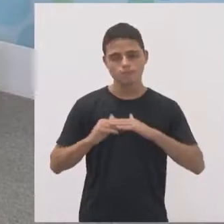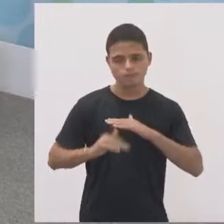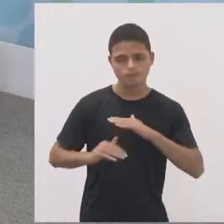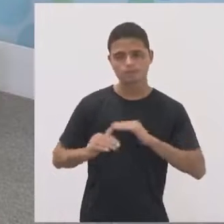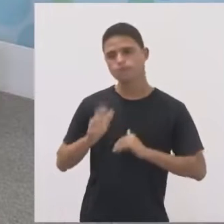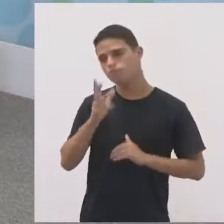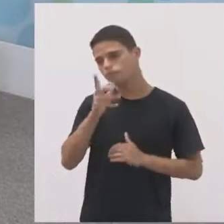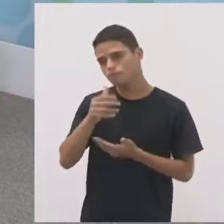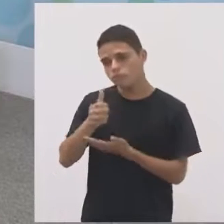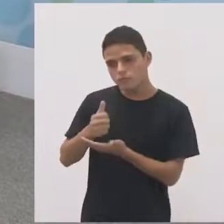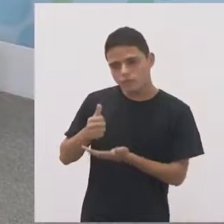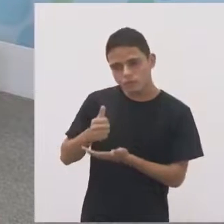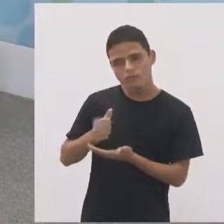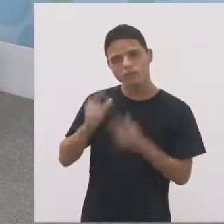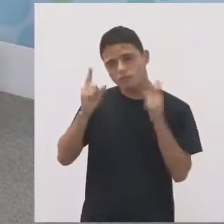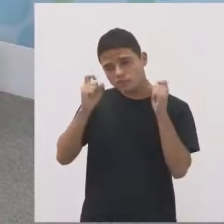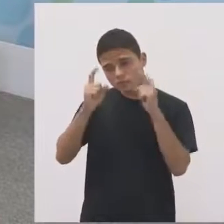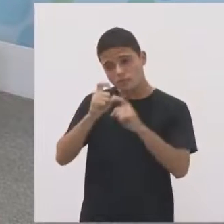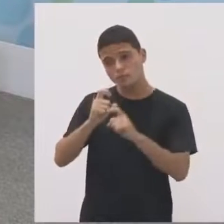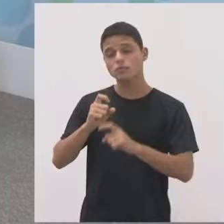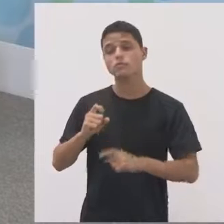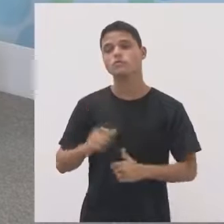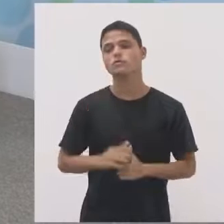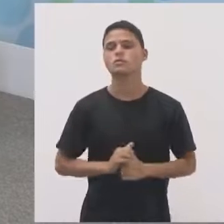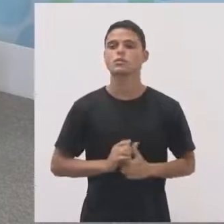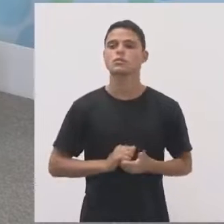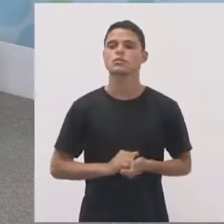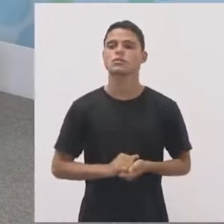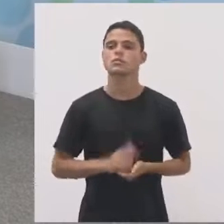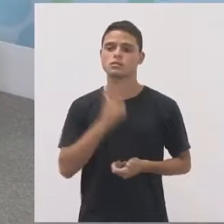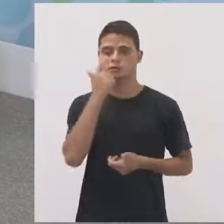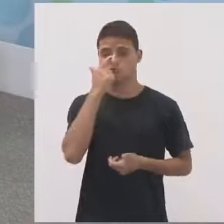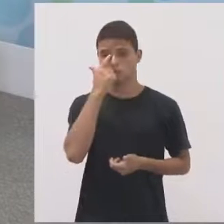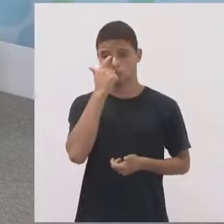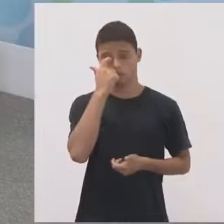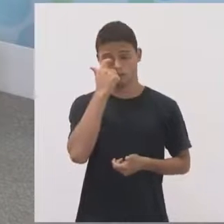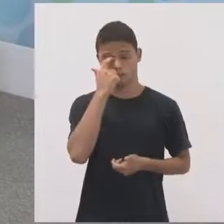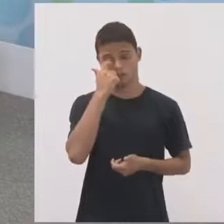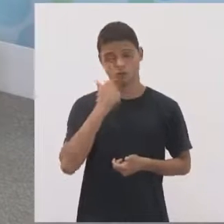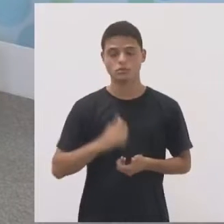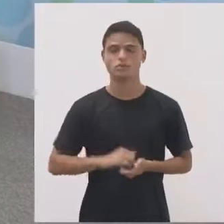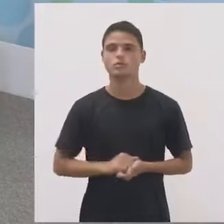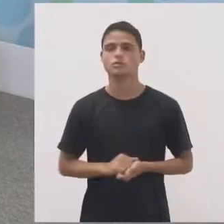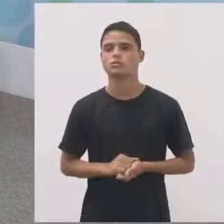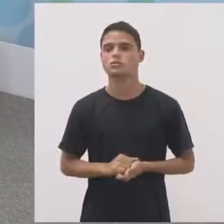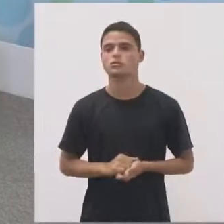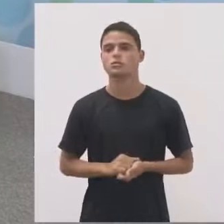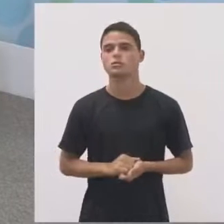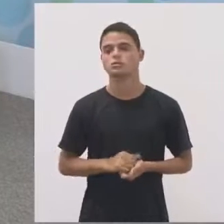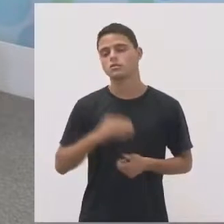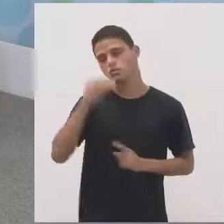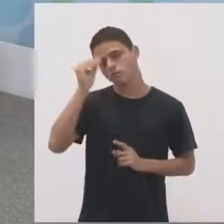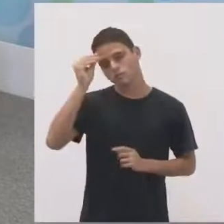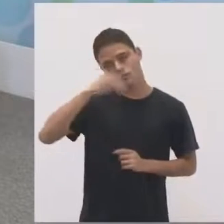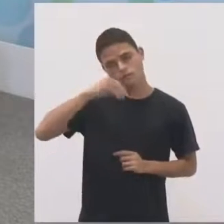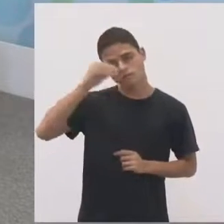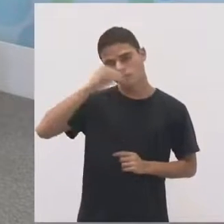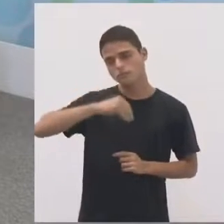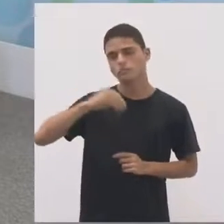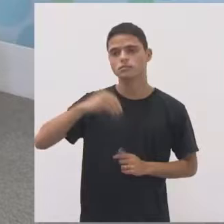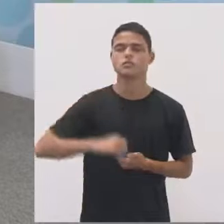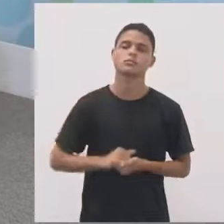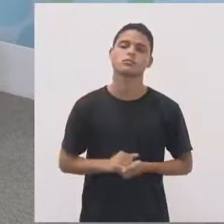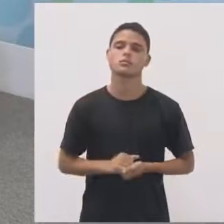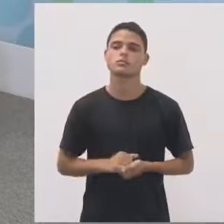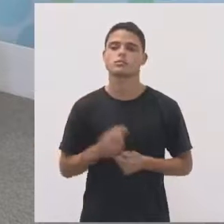mais básico, então não é tão potente que nem aquele i3, né, de 10ª geração. Ele é um pouquinho mais fraco, porque o quantitativo